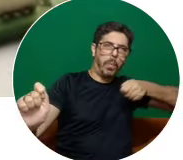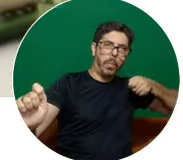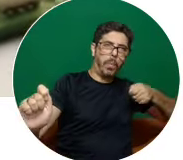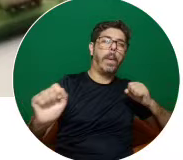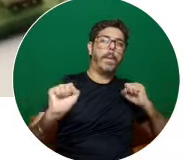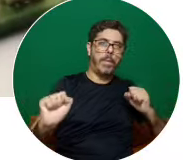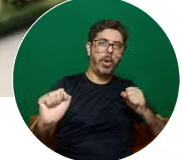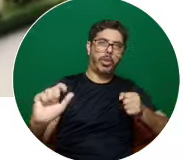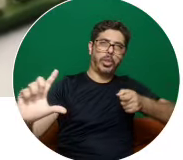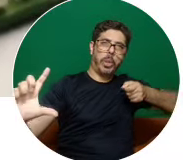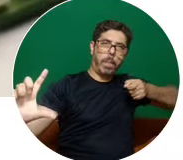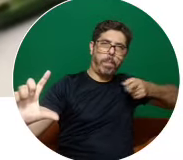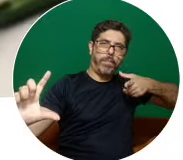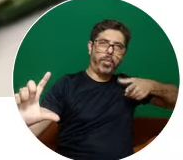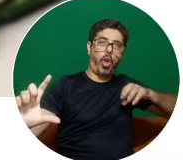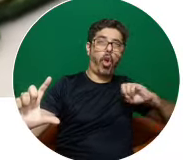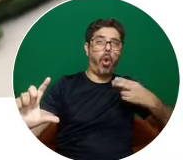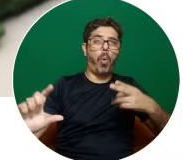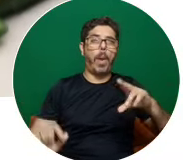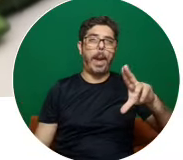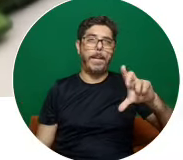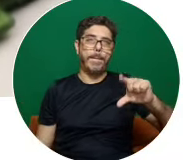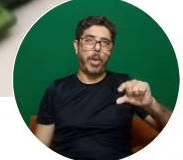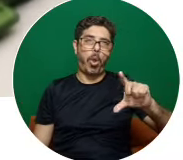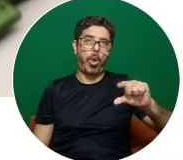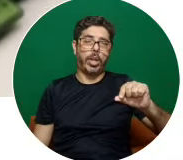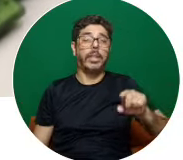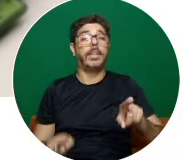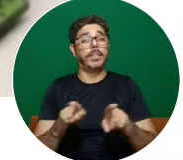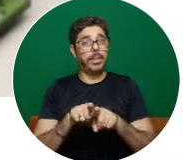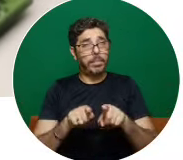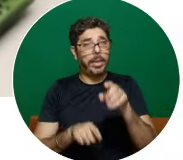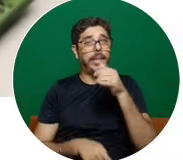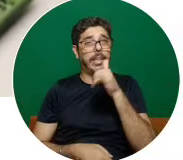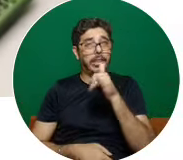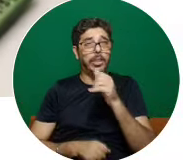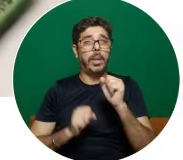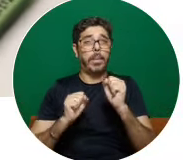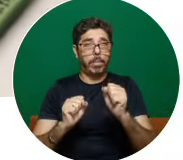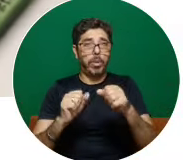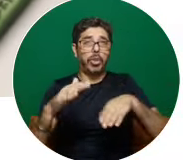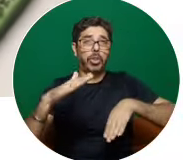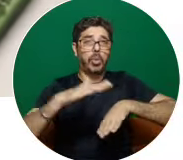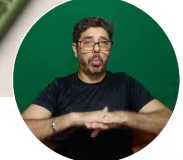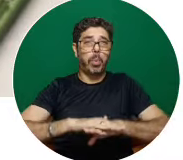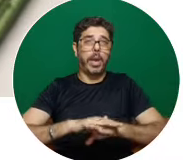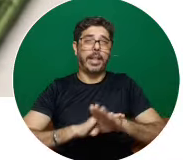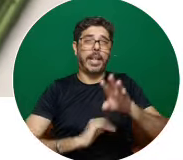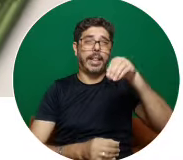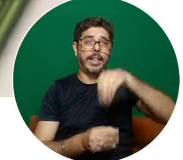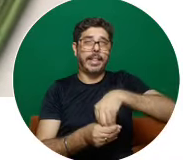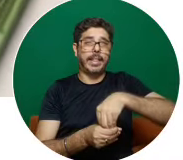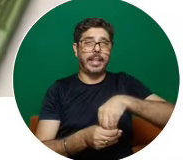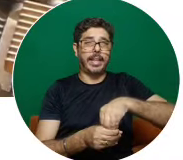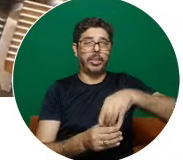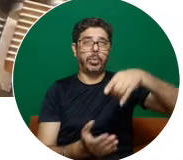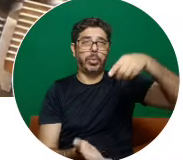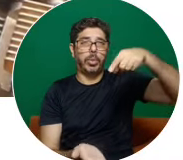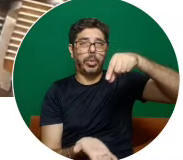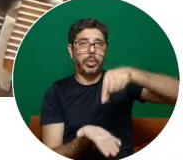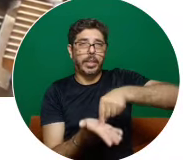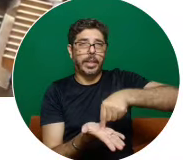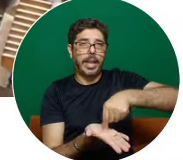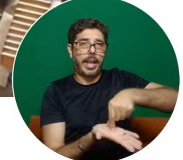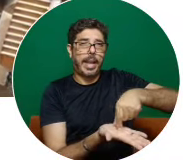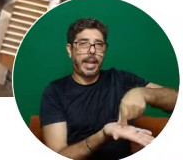ser armazenada em dispositivos físicos. Um desses dispositivos é o chamado capacitor elétrico. O capacitor é um